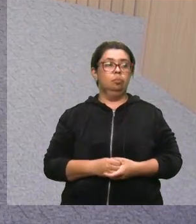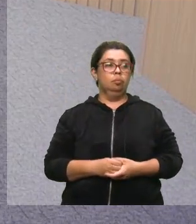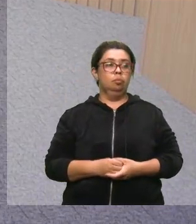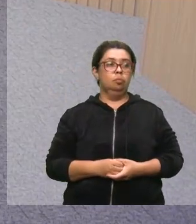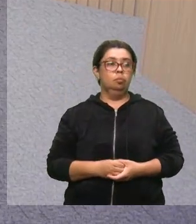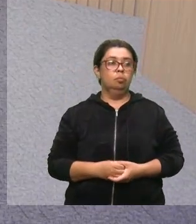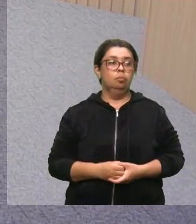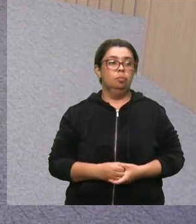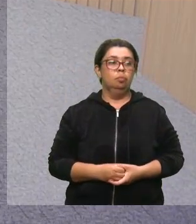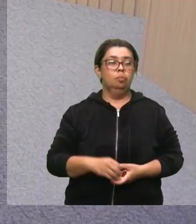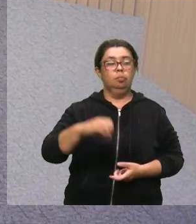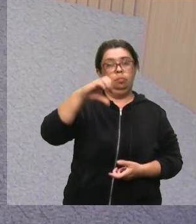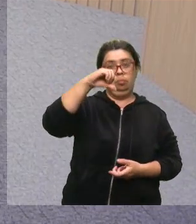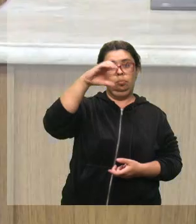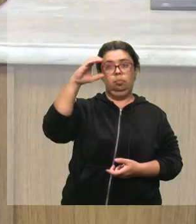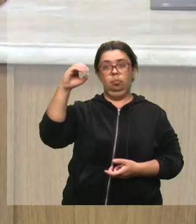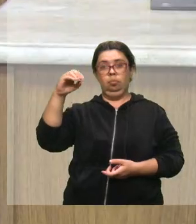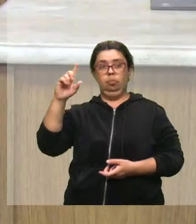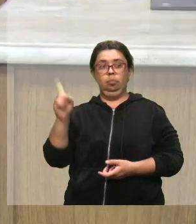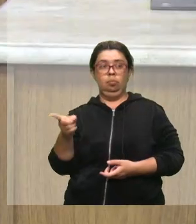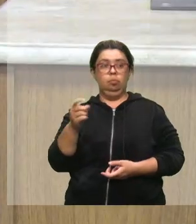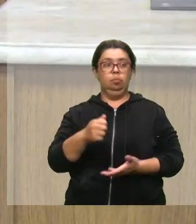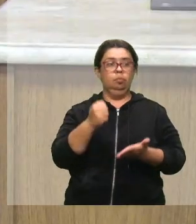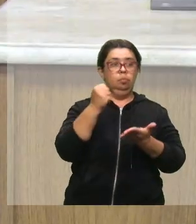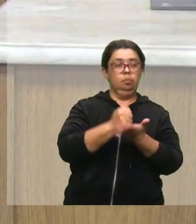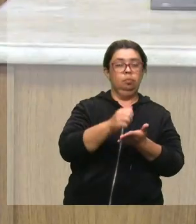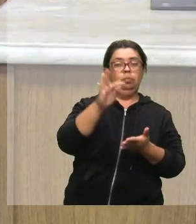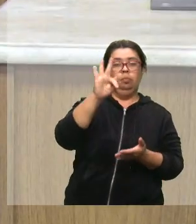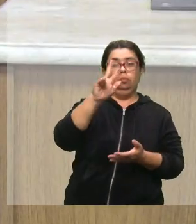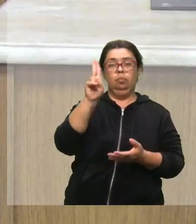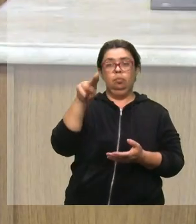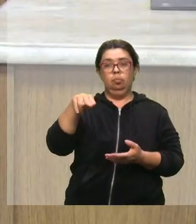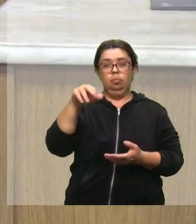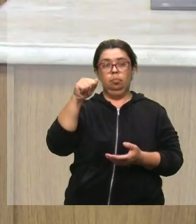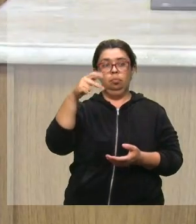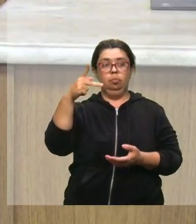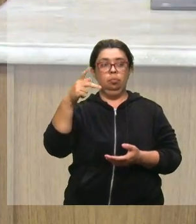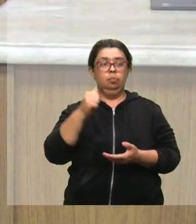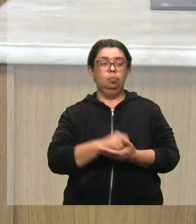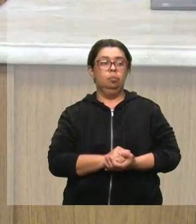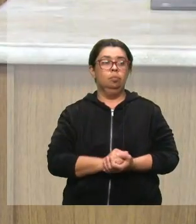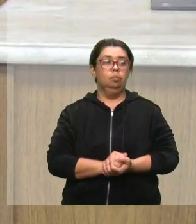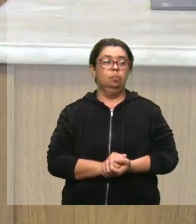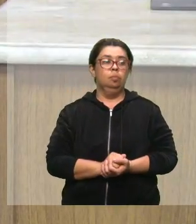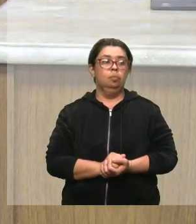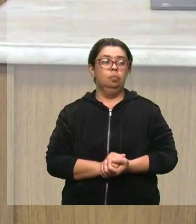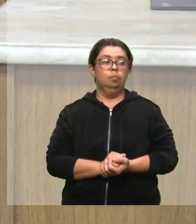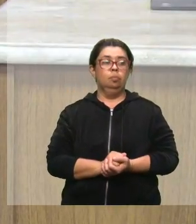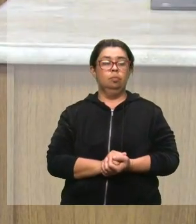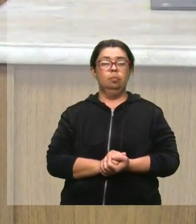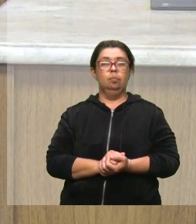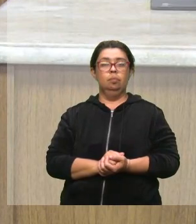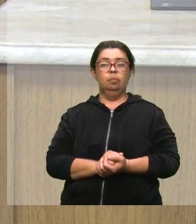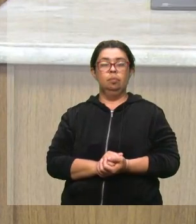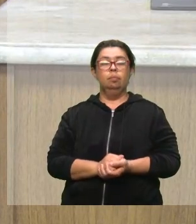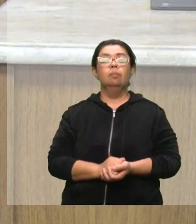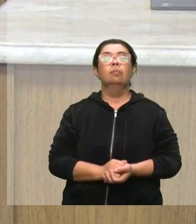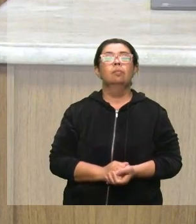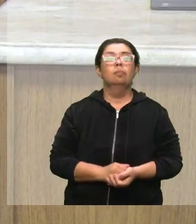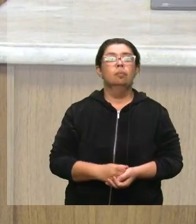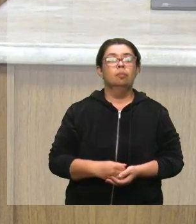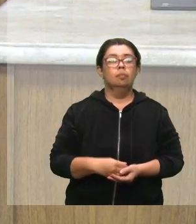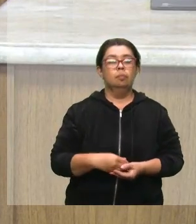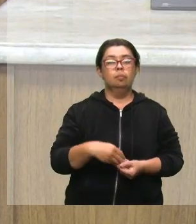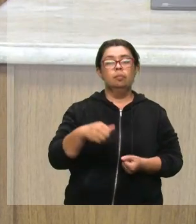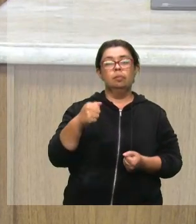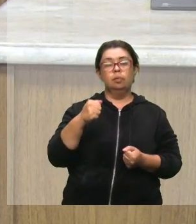A de R$ 900 mil é o contrato com a FUNAP, né, que é da Secretaria de Administração Penitenciária, são dos reeducandos,